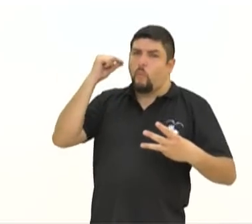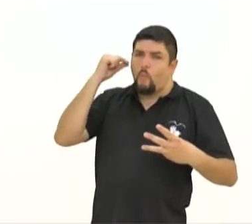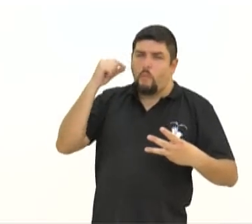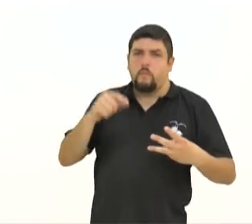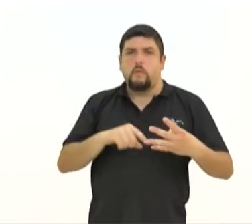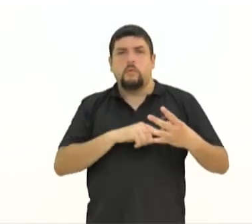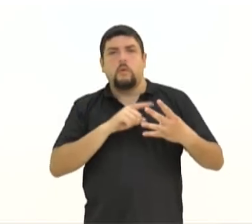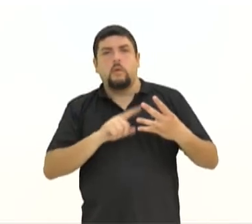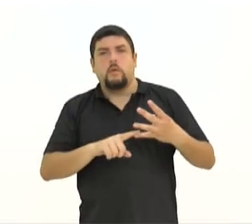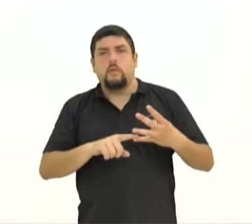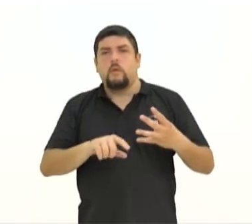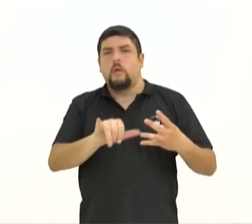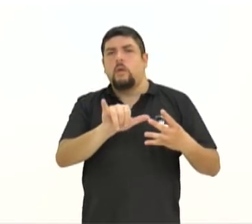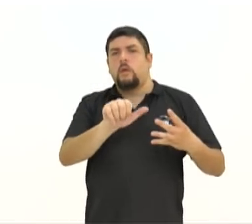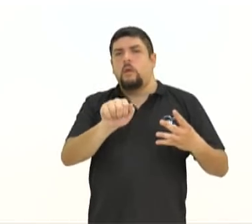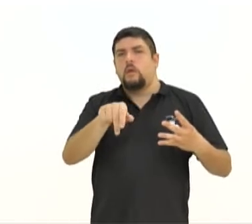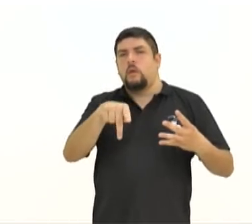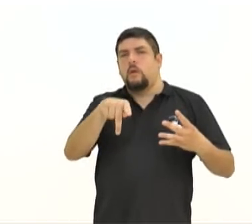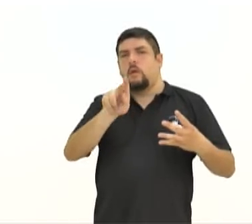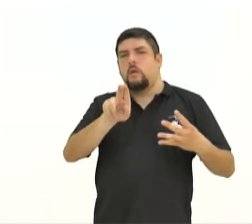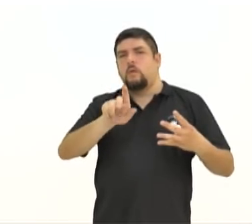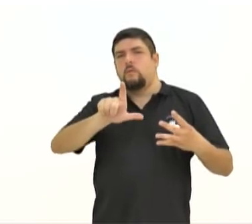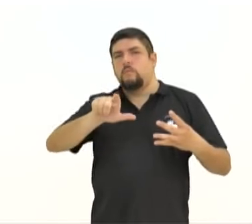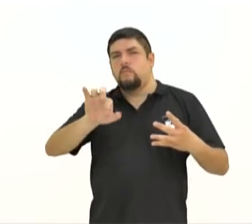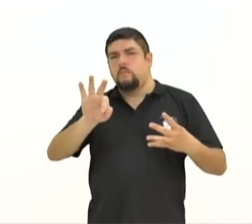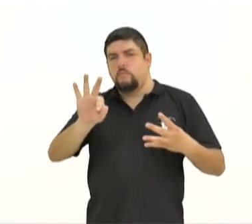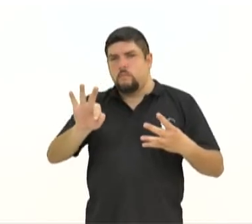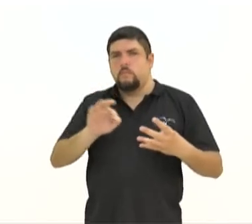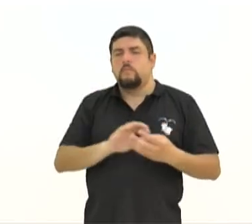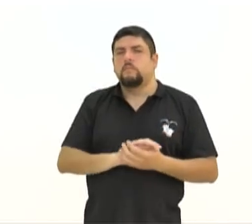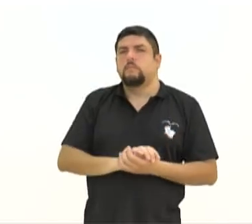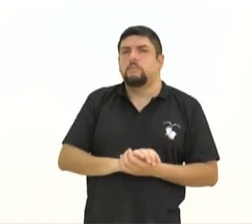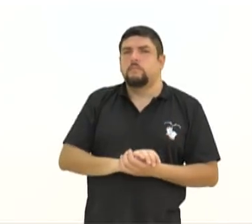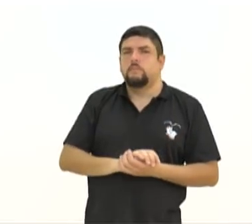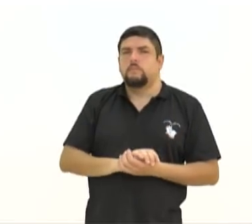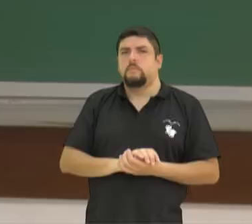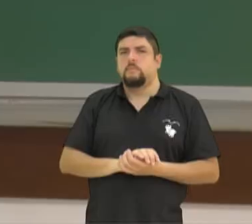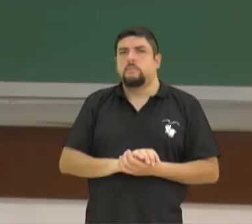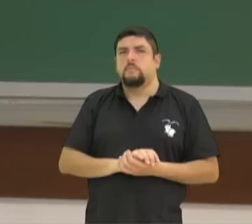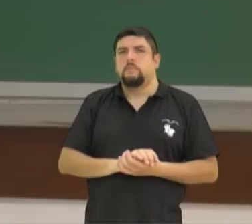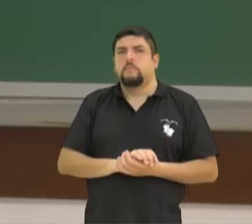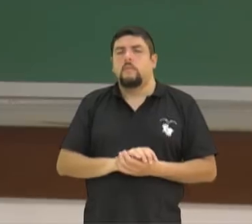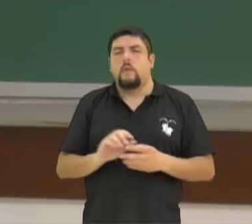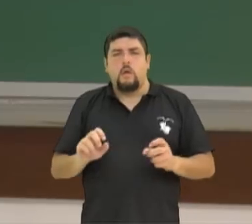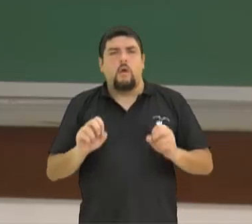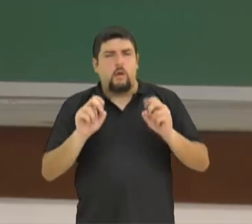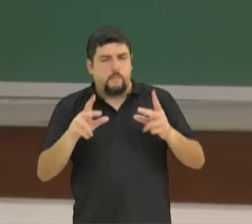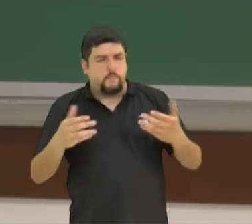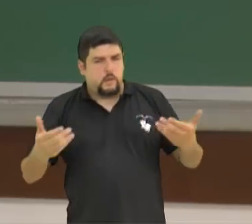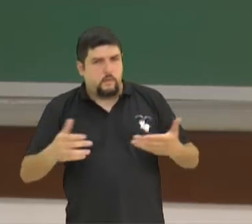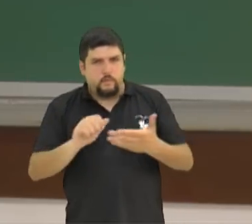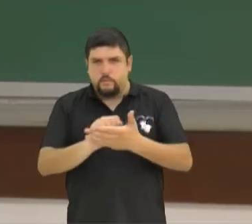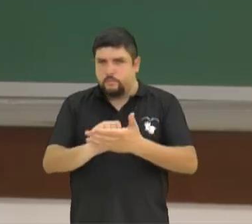Yakult e Band-Aid. Então, agora a gente vai para o nosso primeiro exercício, né, mais formal, assim, que vocês vão ter